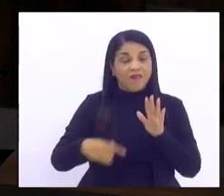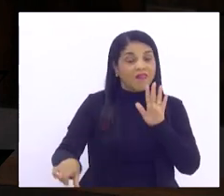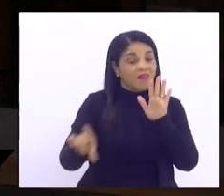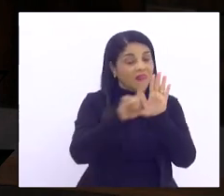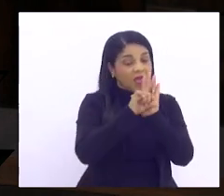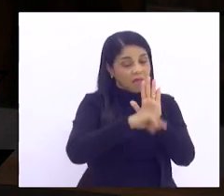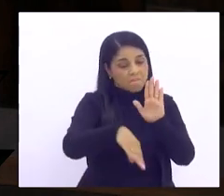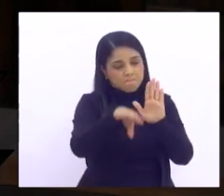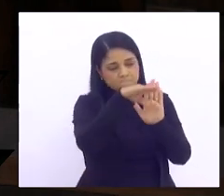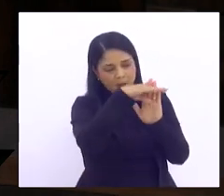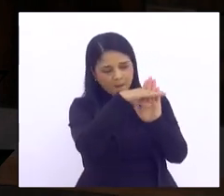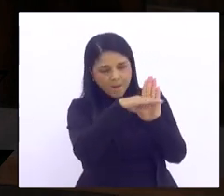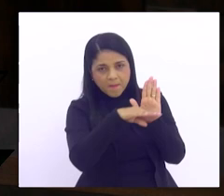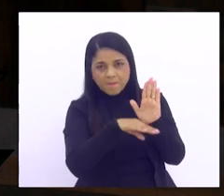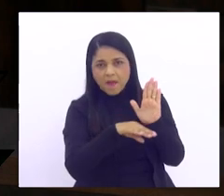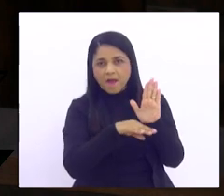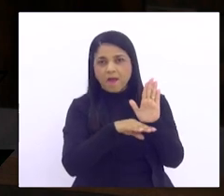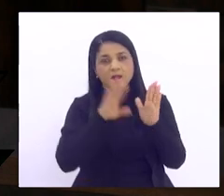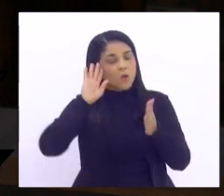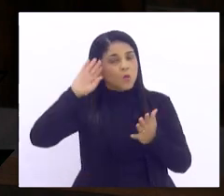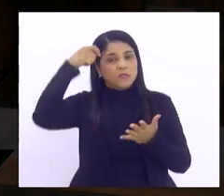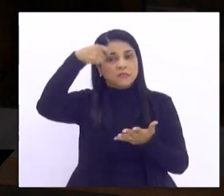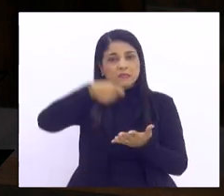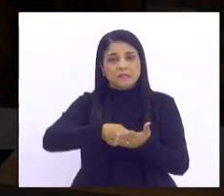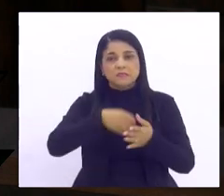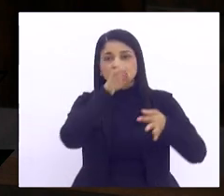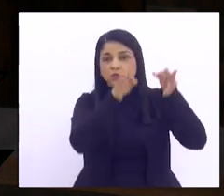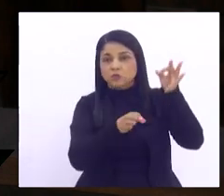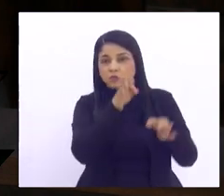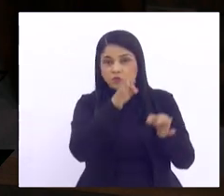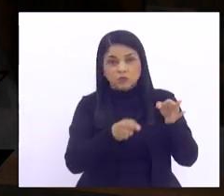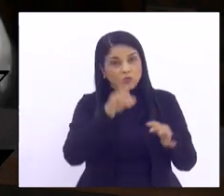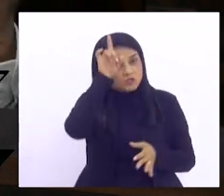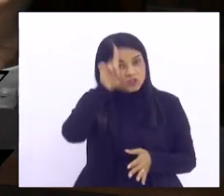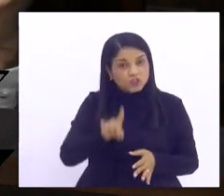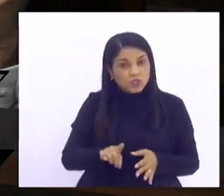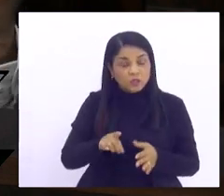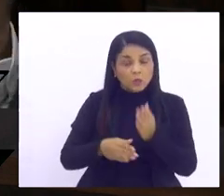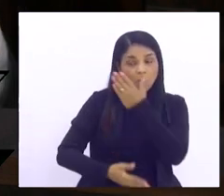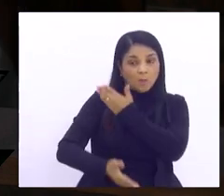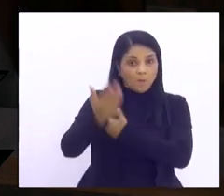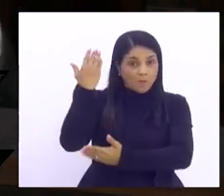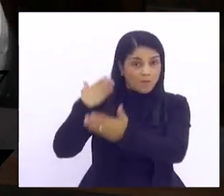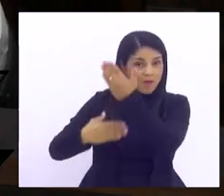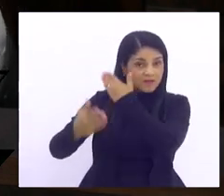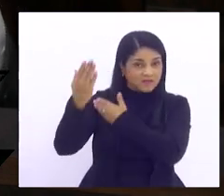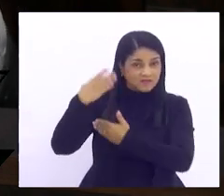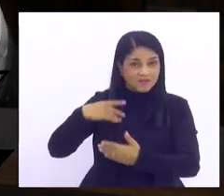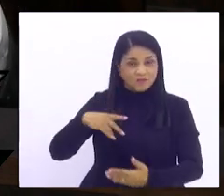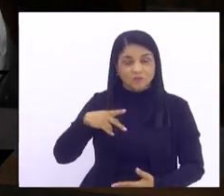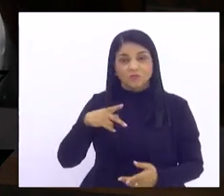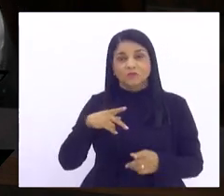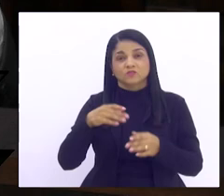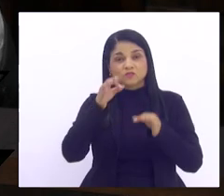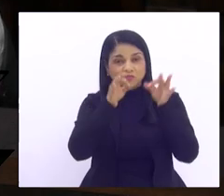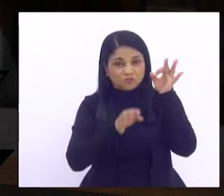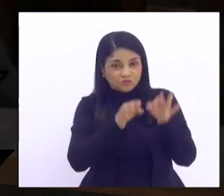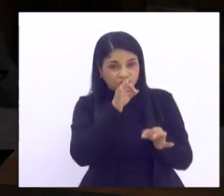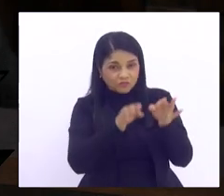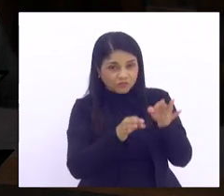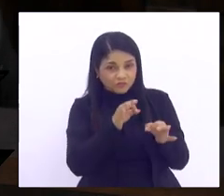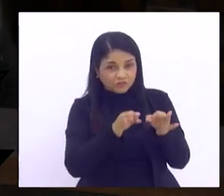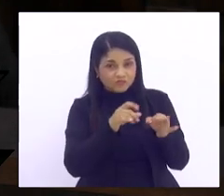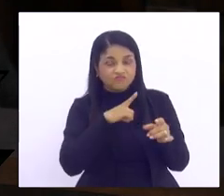leis ou em decisões judiciais. Porque no passado, no positivismo jurídico, nós